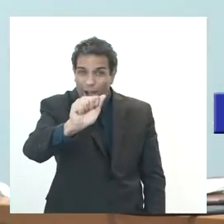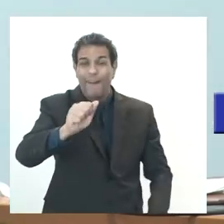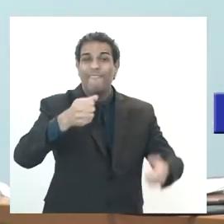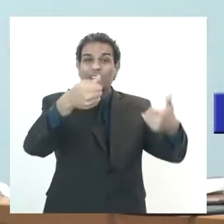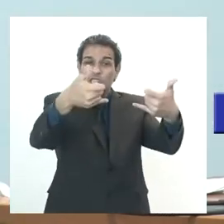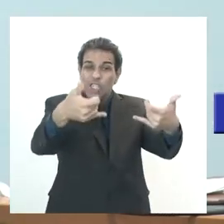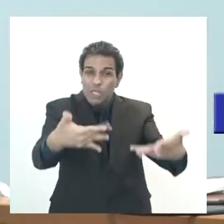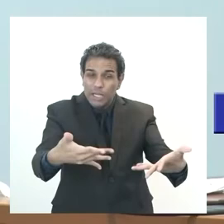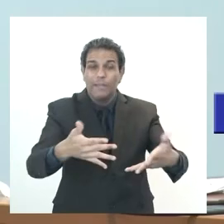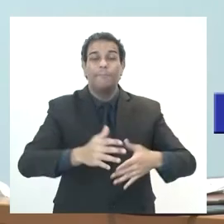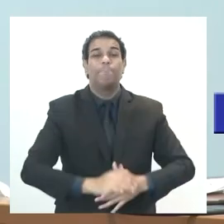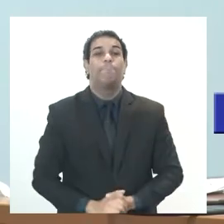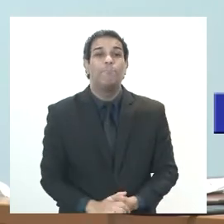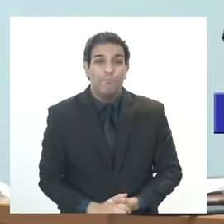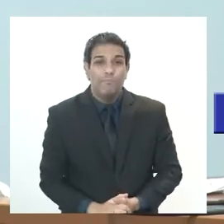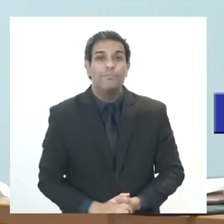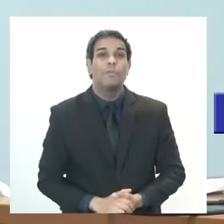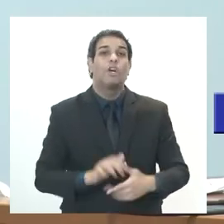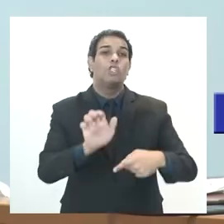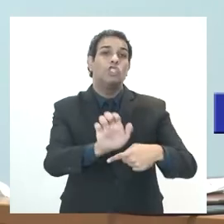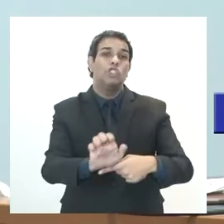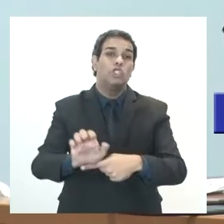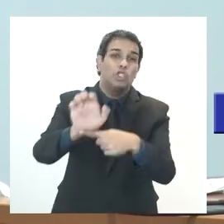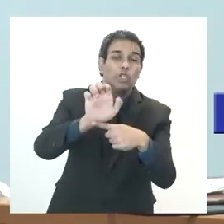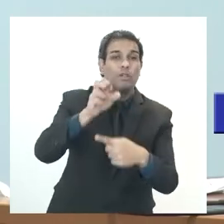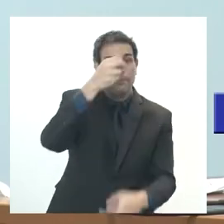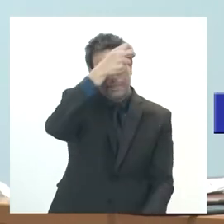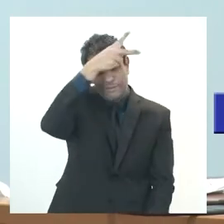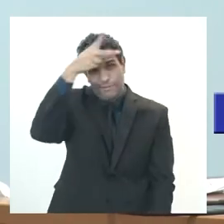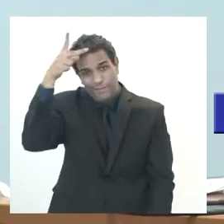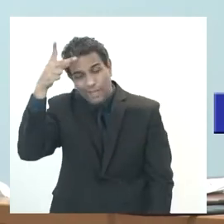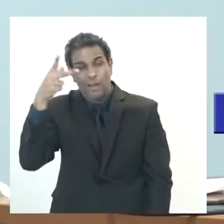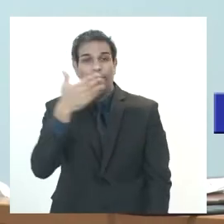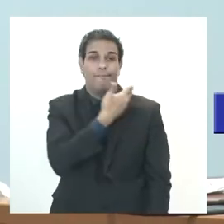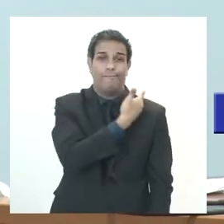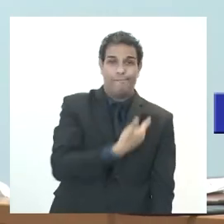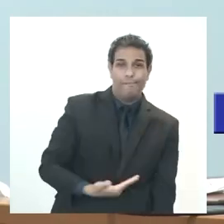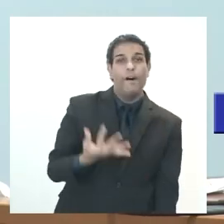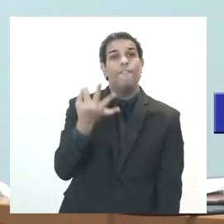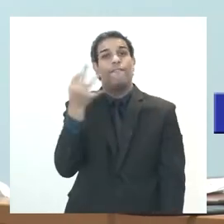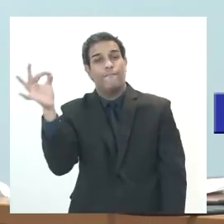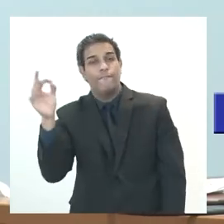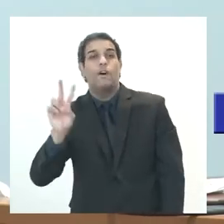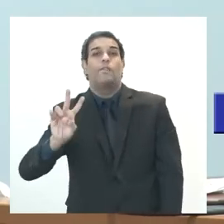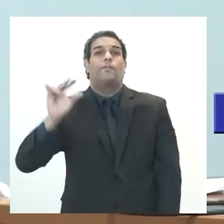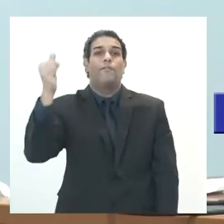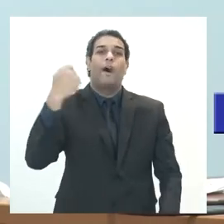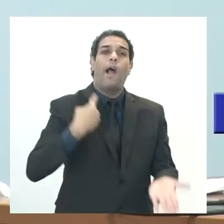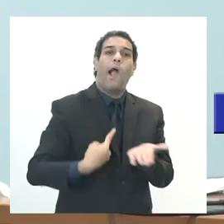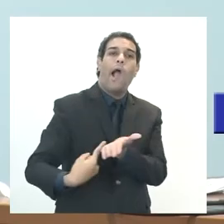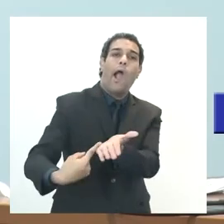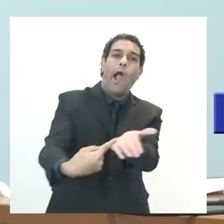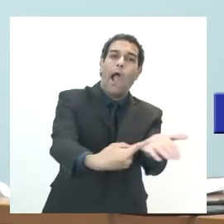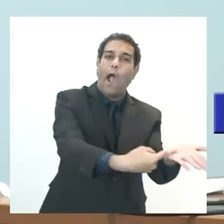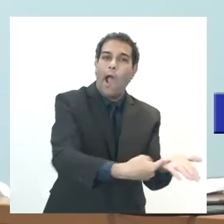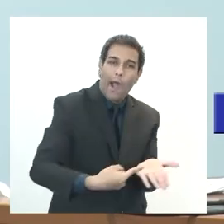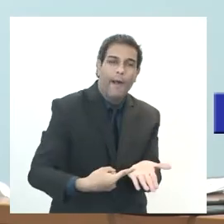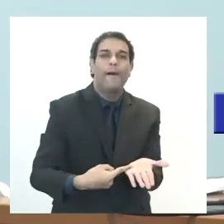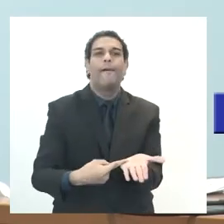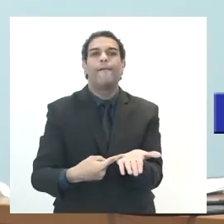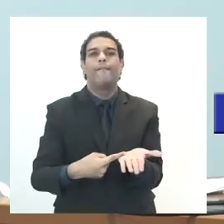que está dos Municípios Federal e união poderão Celebrar contratos para